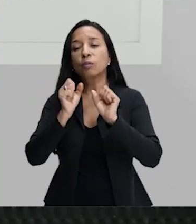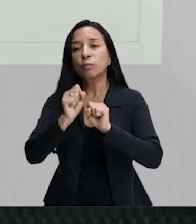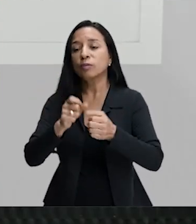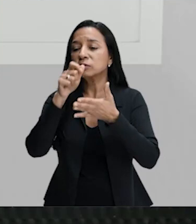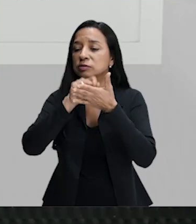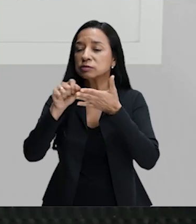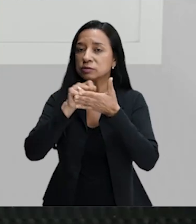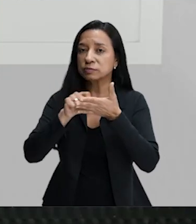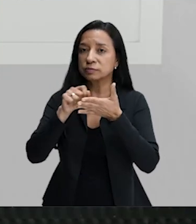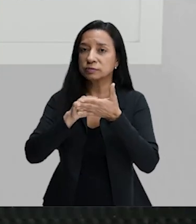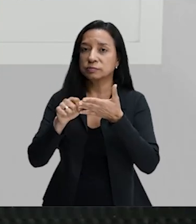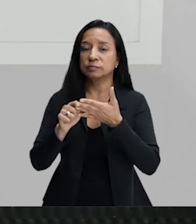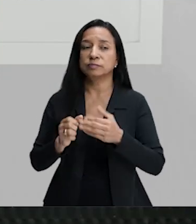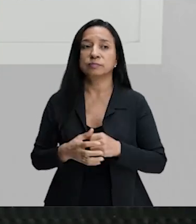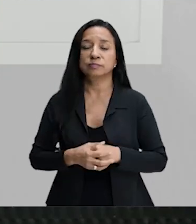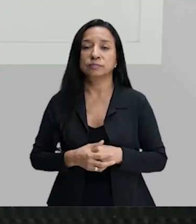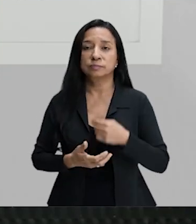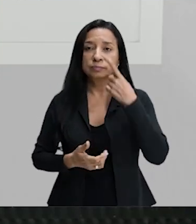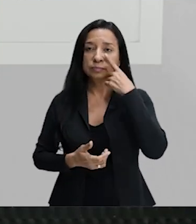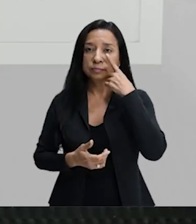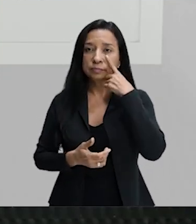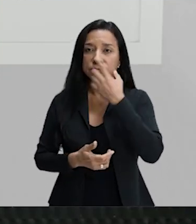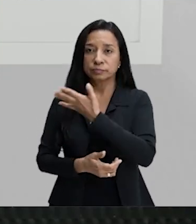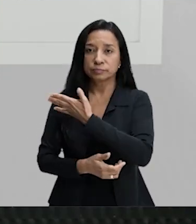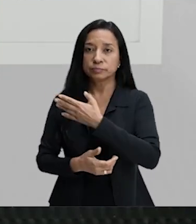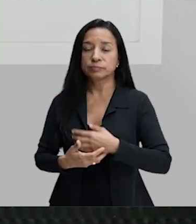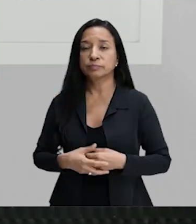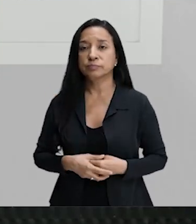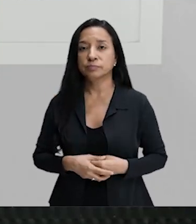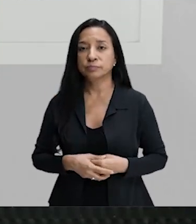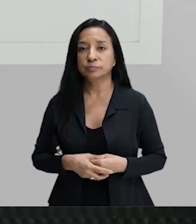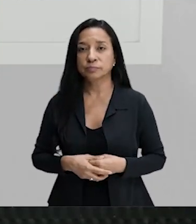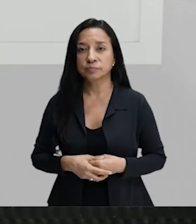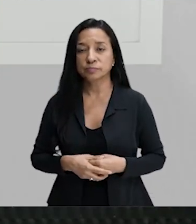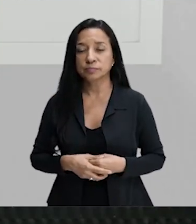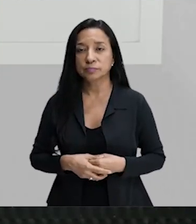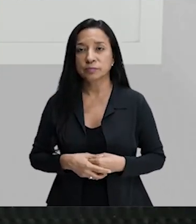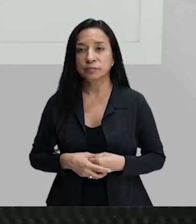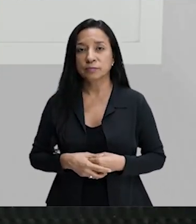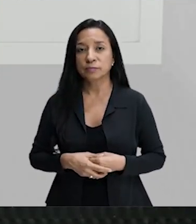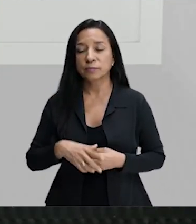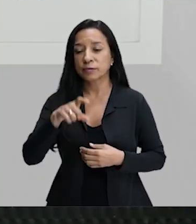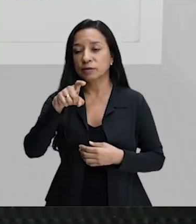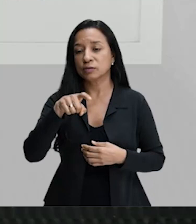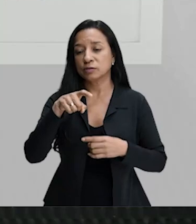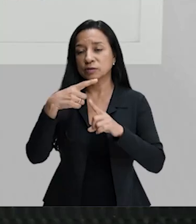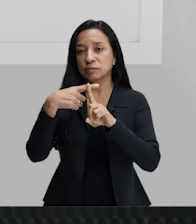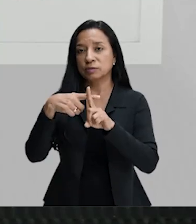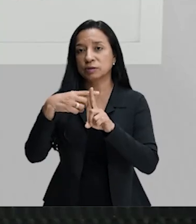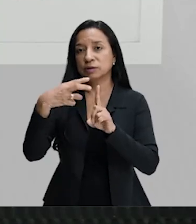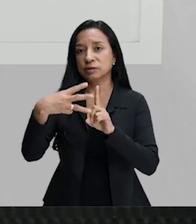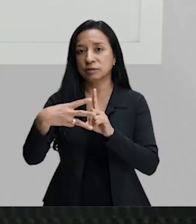fatorada desse polinômio? Ficaria x mais 3,